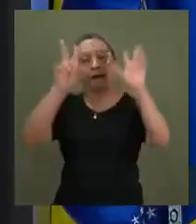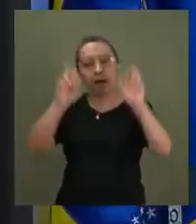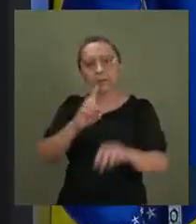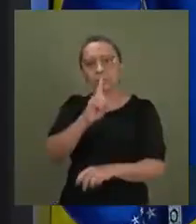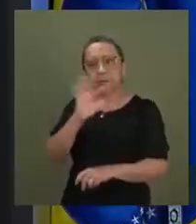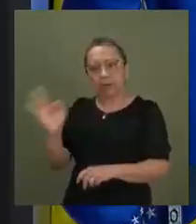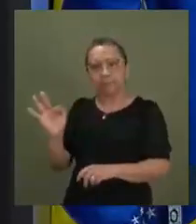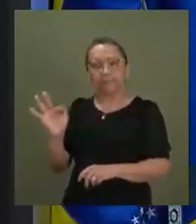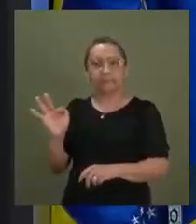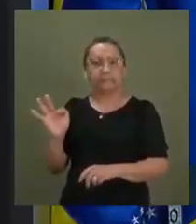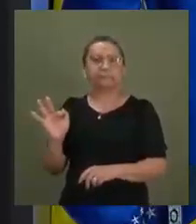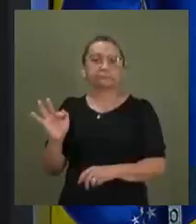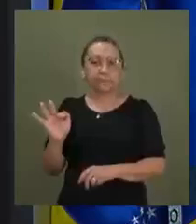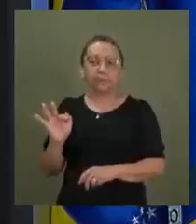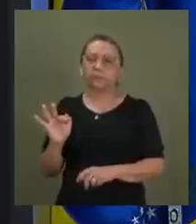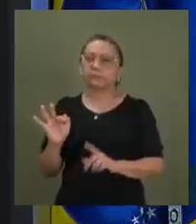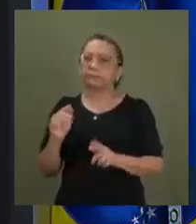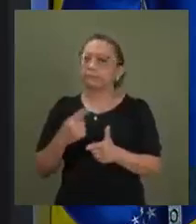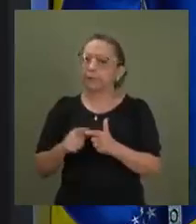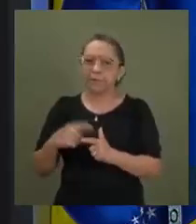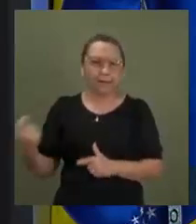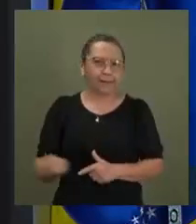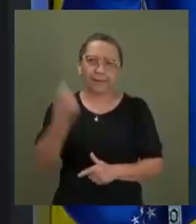endometriolite contínua, importantíssimo.